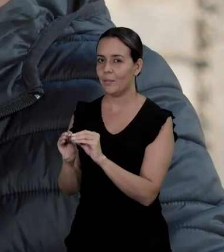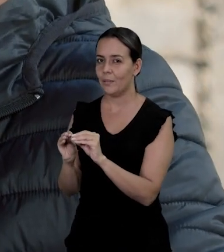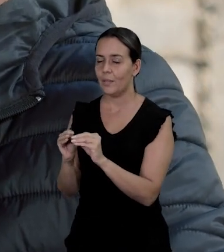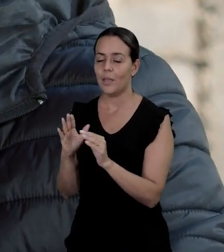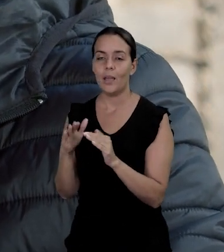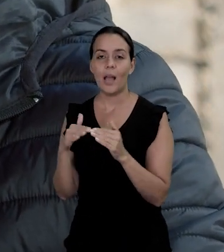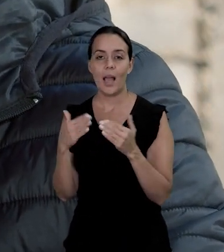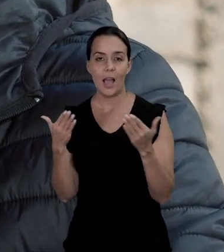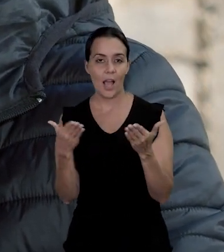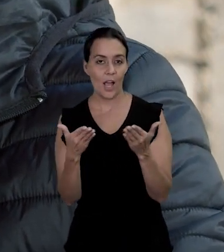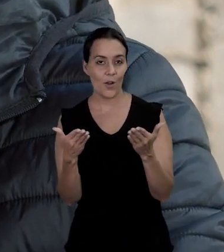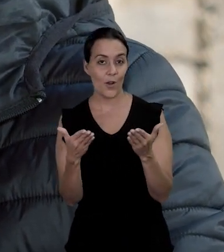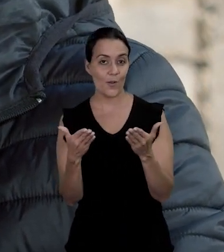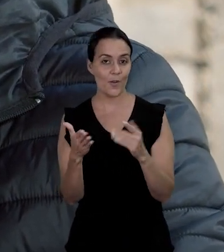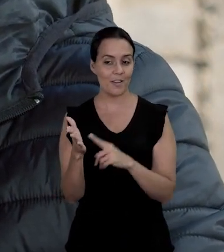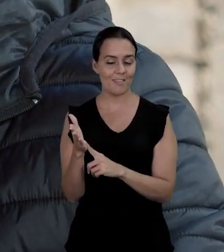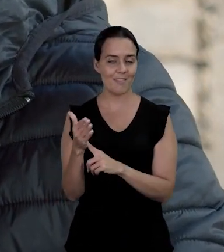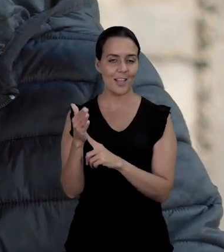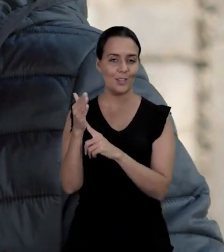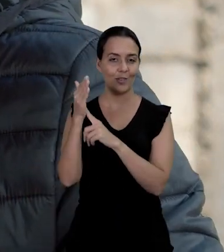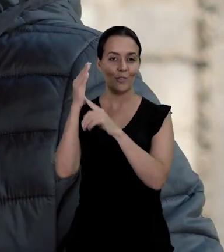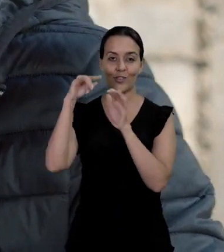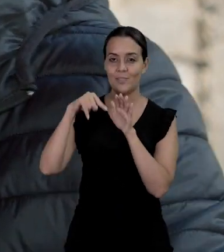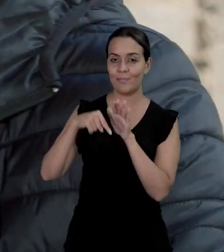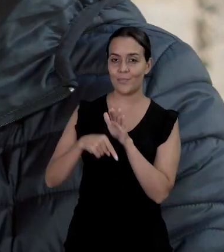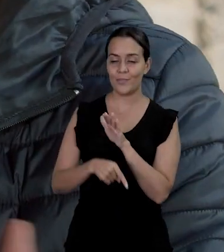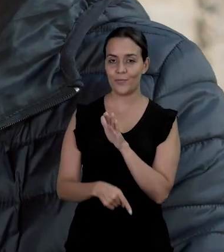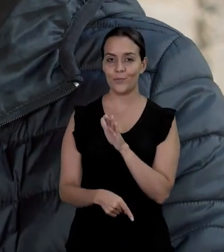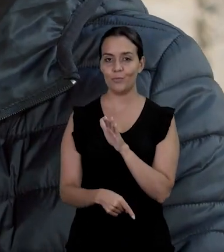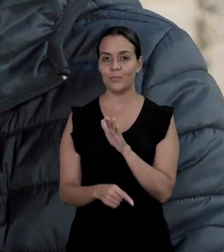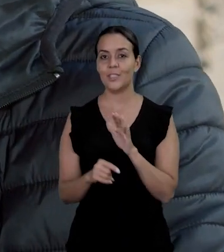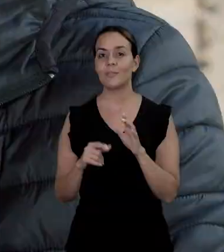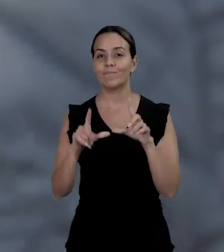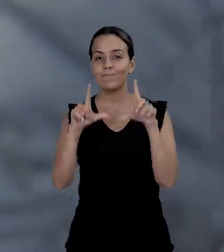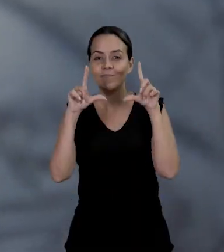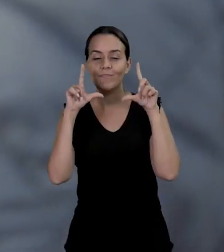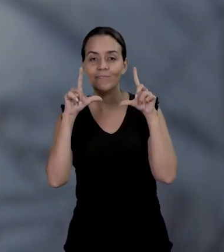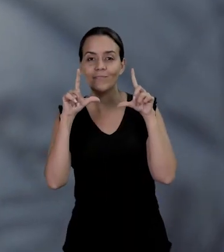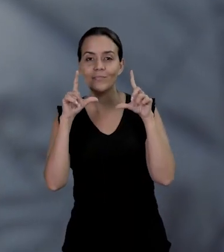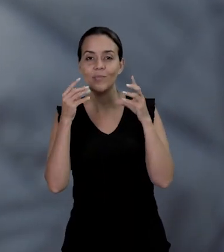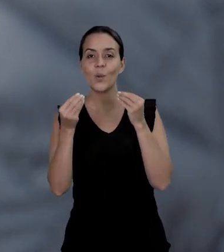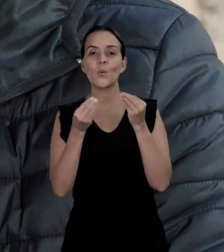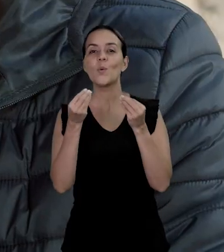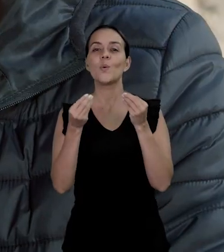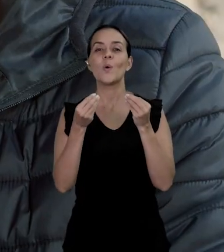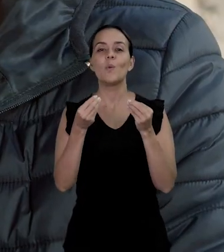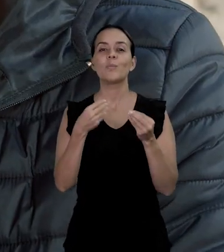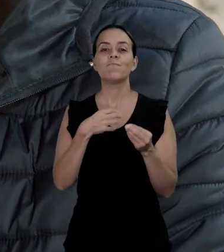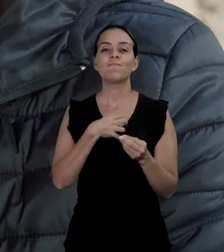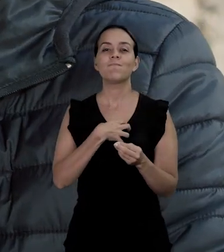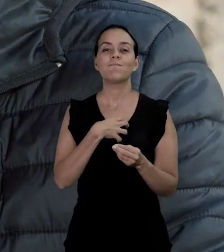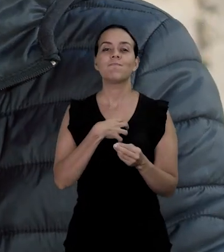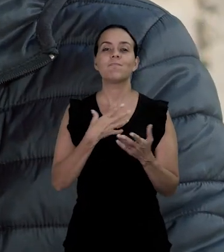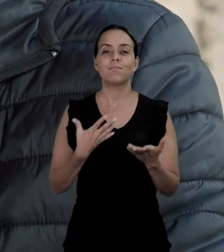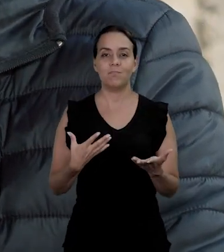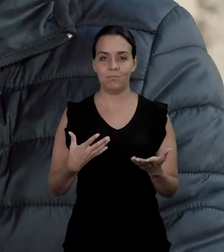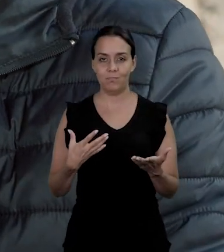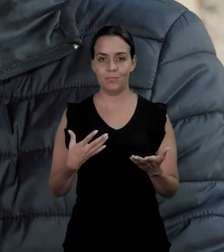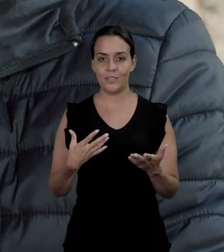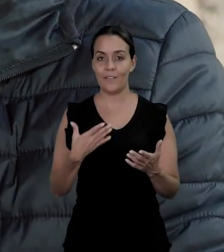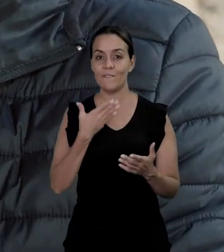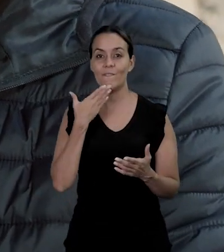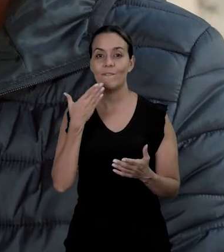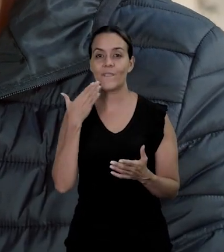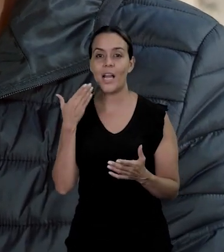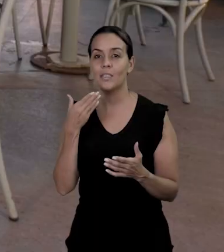seus sentidos em uma imersão que é muito fácil de manipular. Muito fácil. E muito fácil de coletar os dados. E aí eu vou só